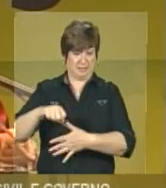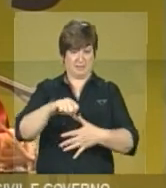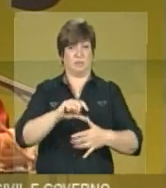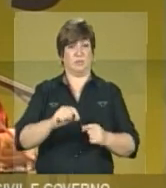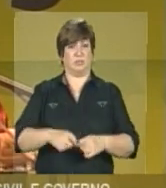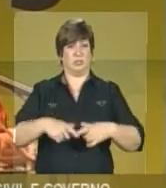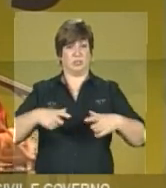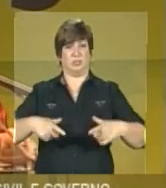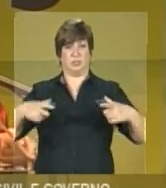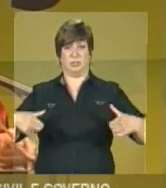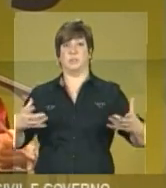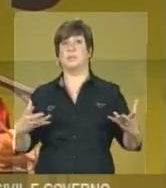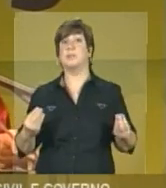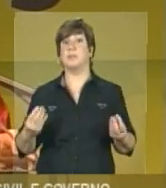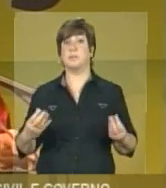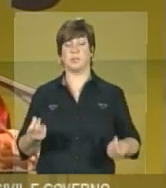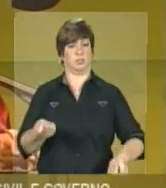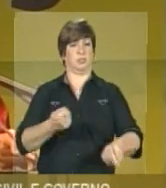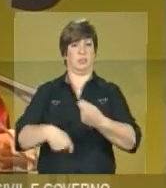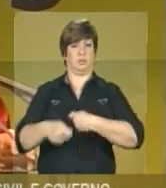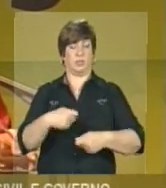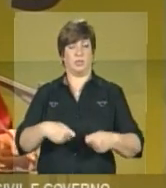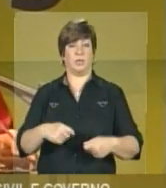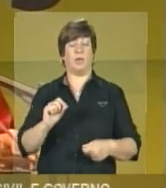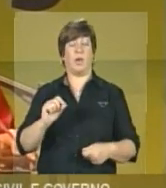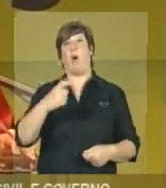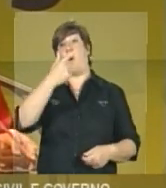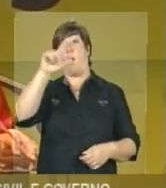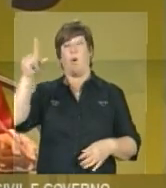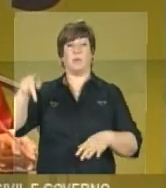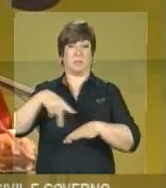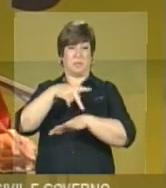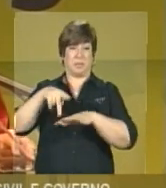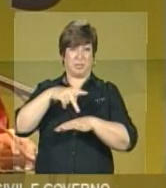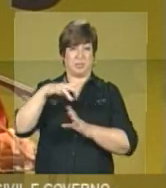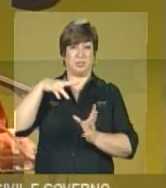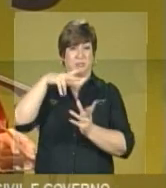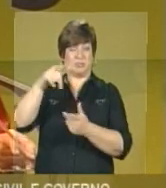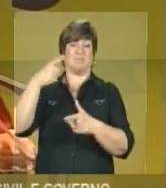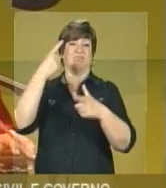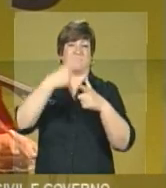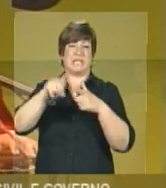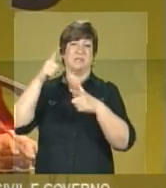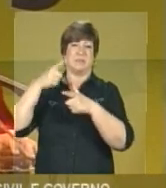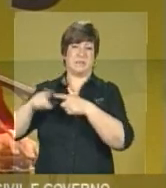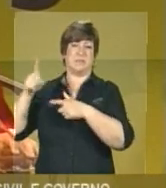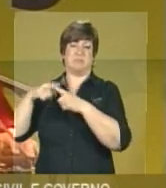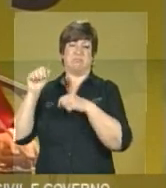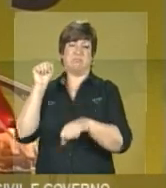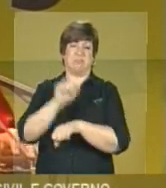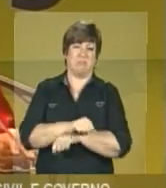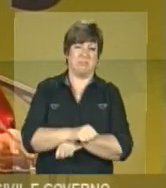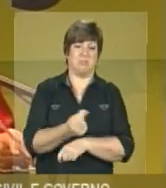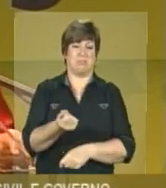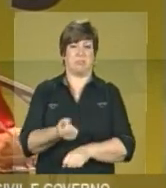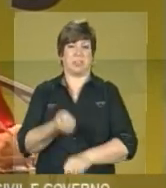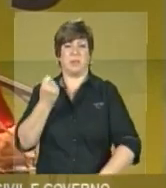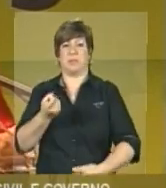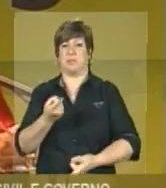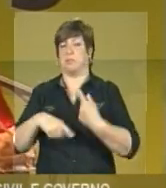crescem enquanto outras partes do mundo vivem a estagnação,